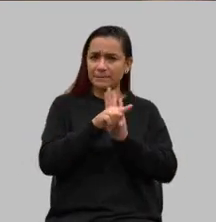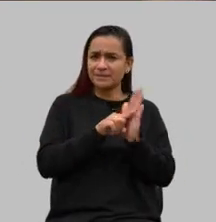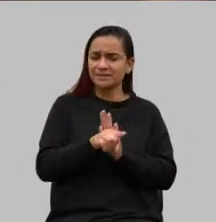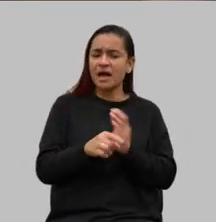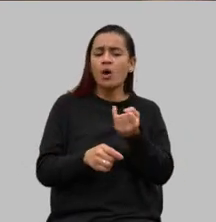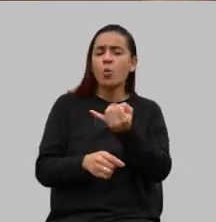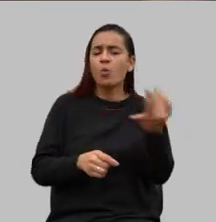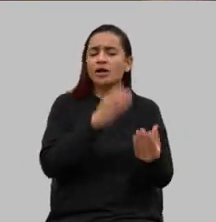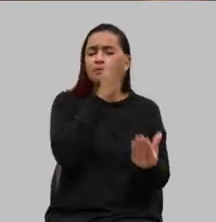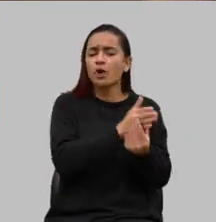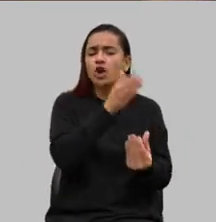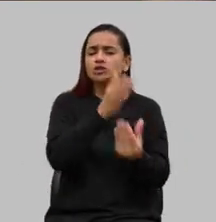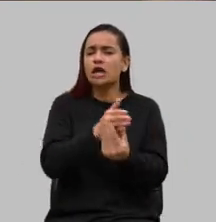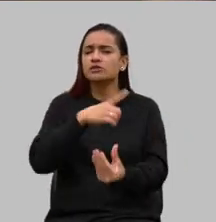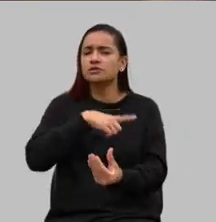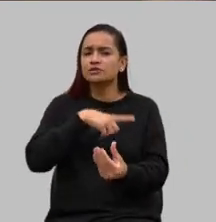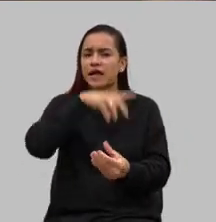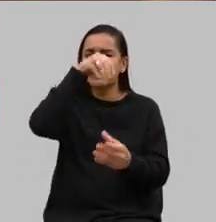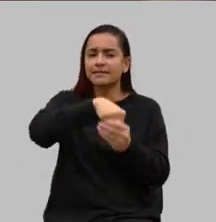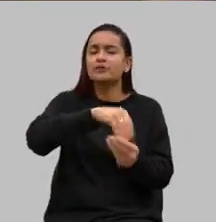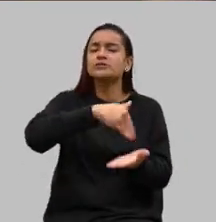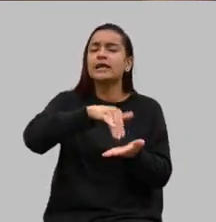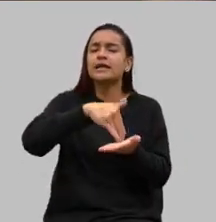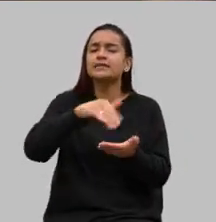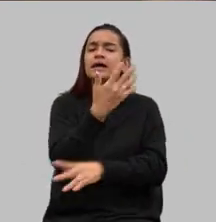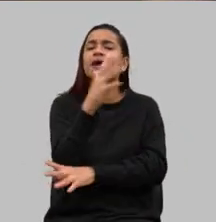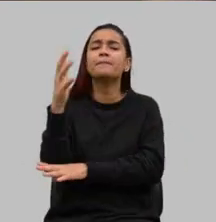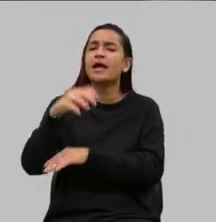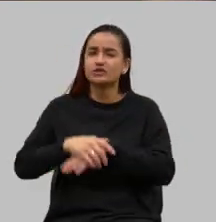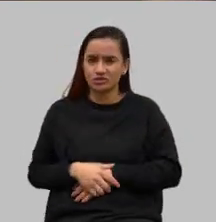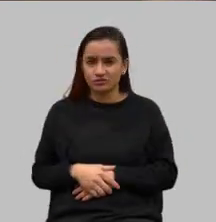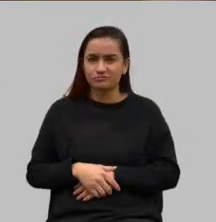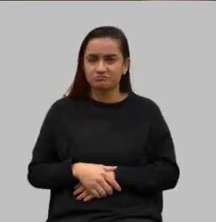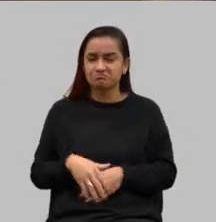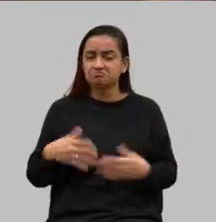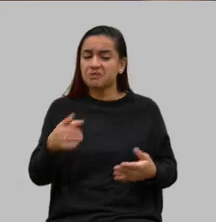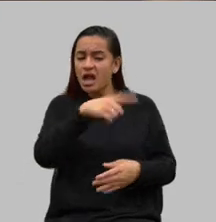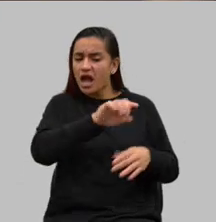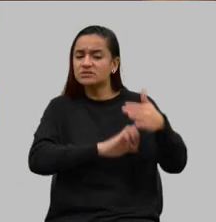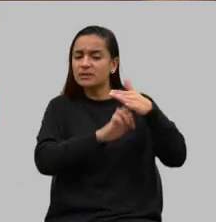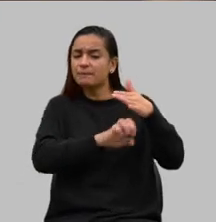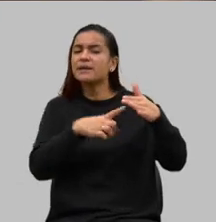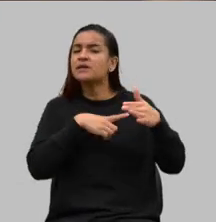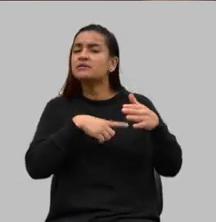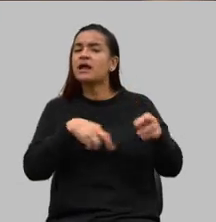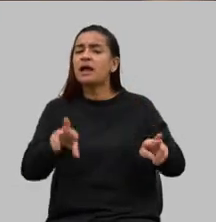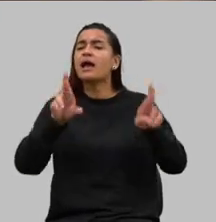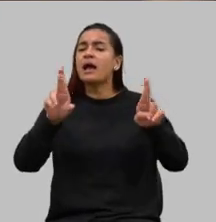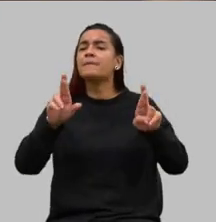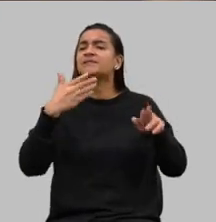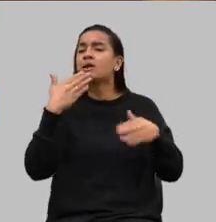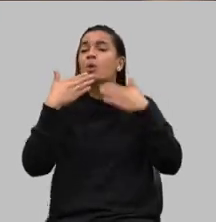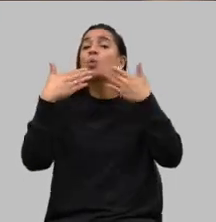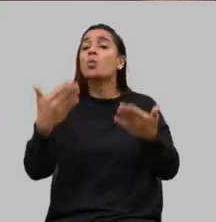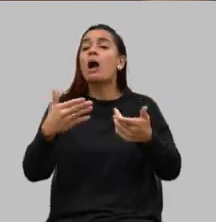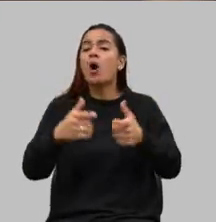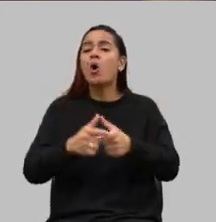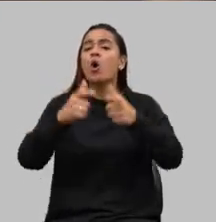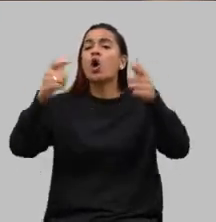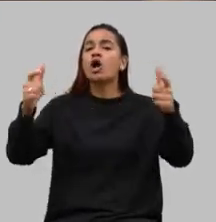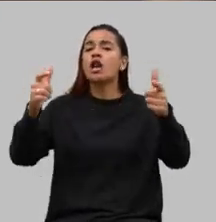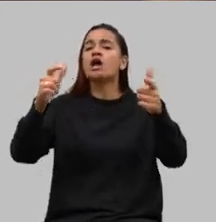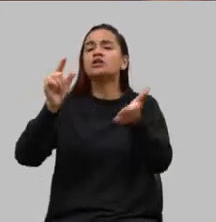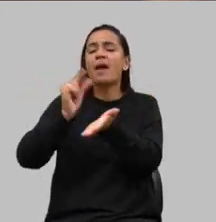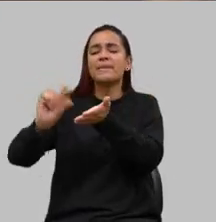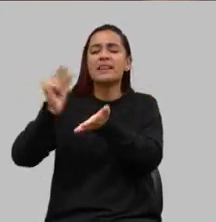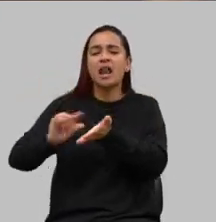processos dentro da secretaria do meio ambiente qu essas consultorias hoje representam quais grandes Empreendimentos minerários no estado